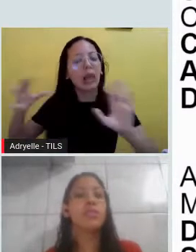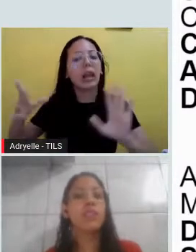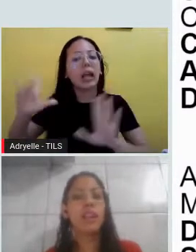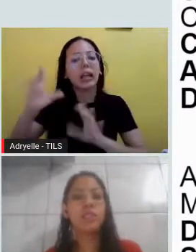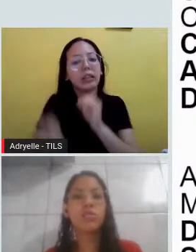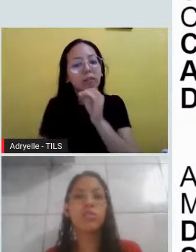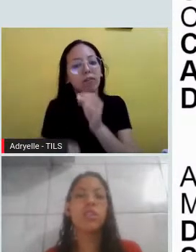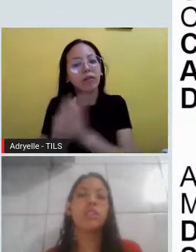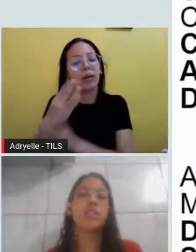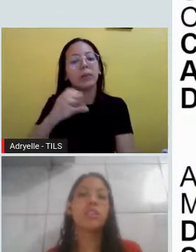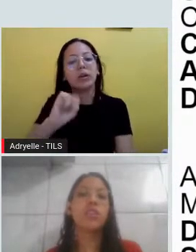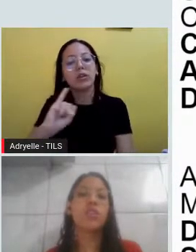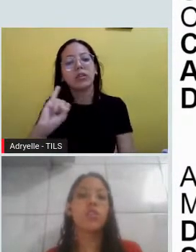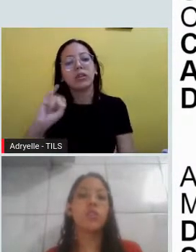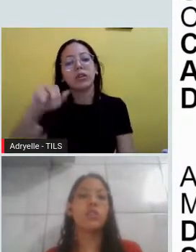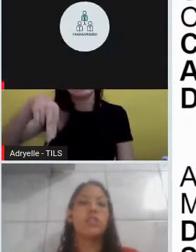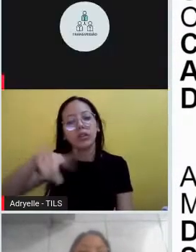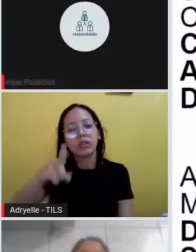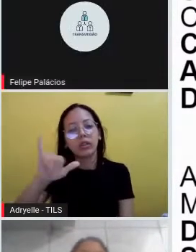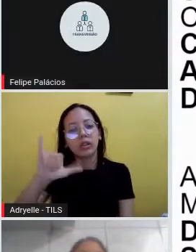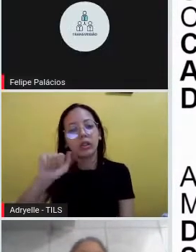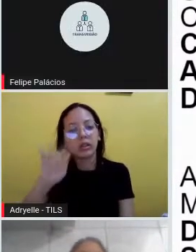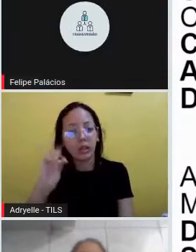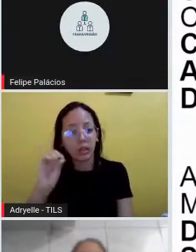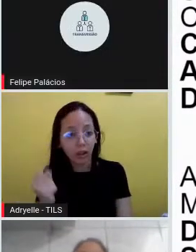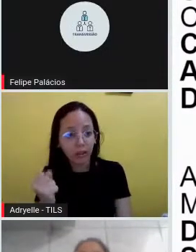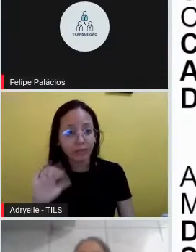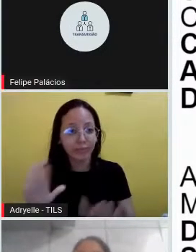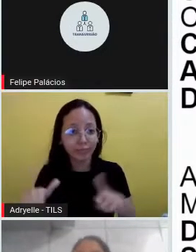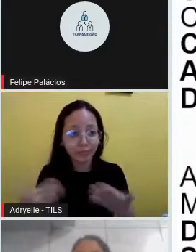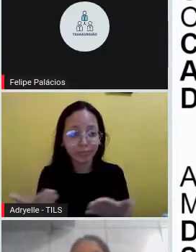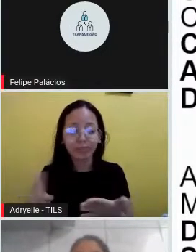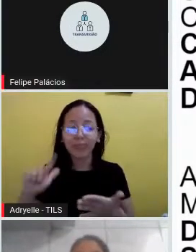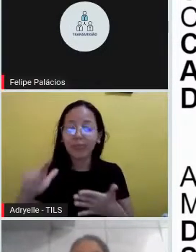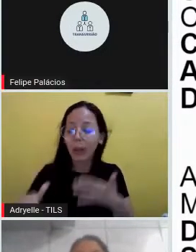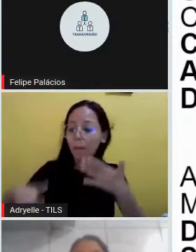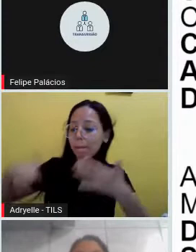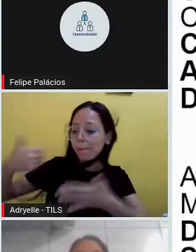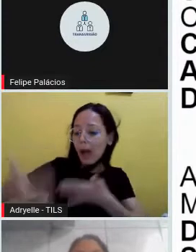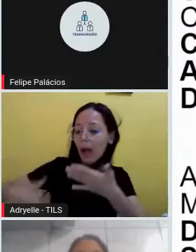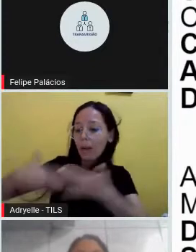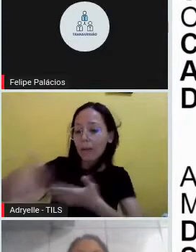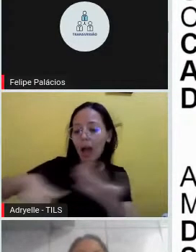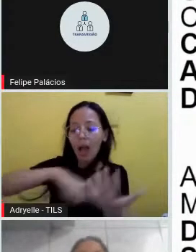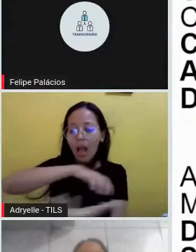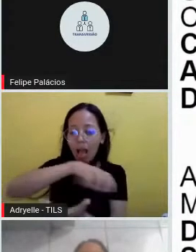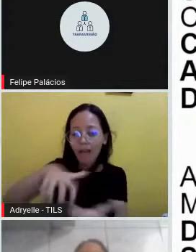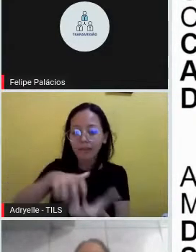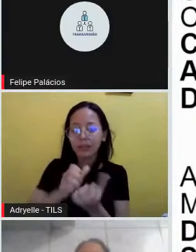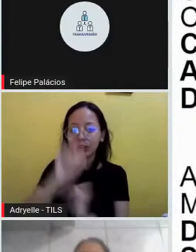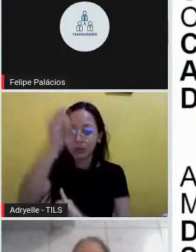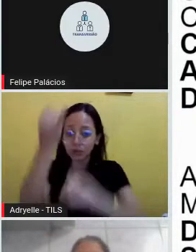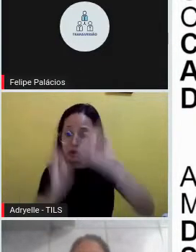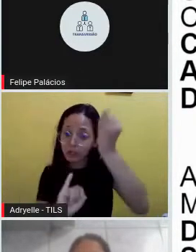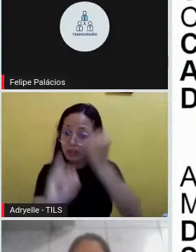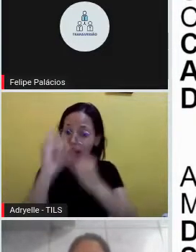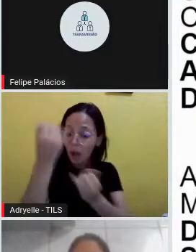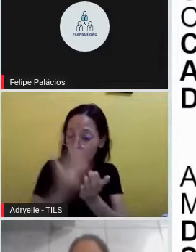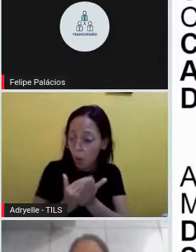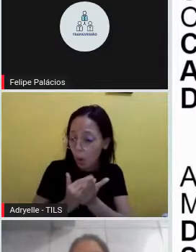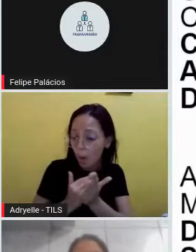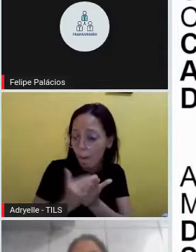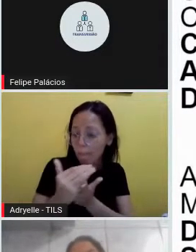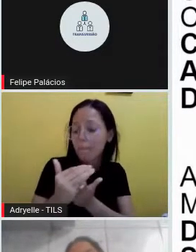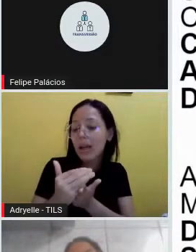de sindicatos. Então, nesse processo de revolução industrial, é quando se inicia esse